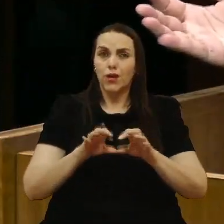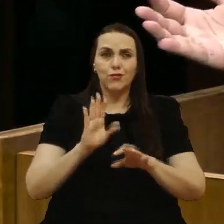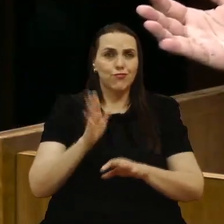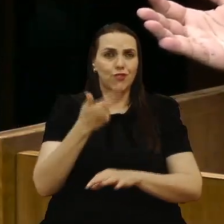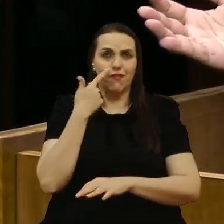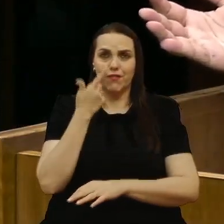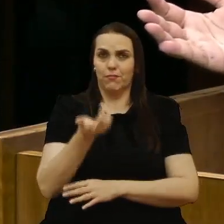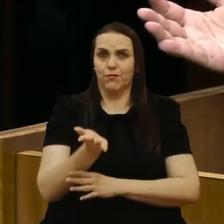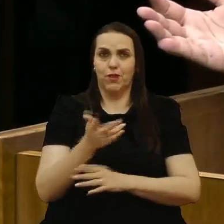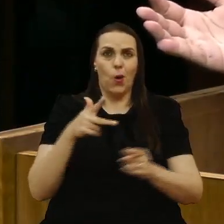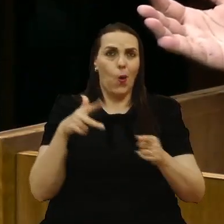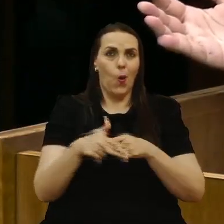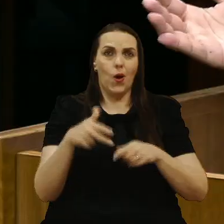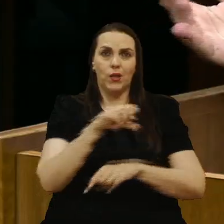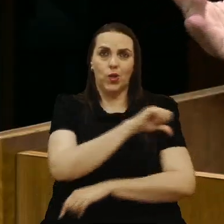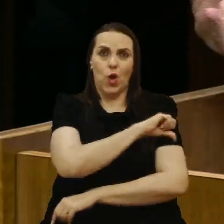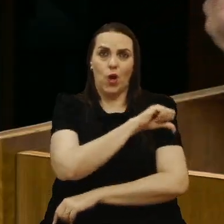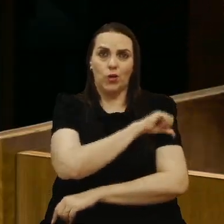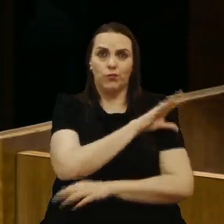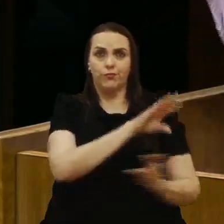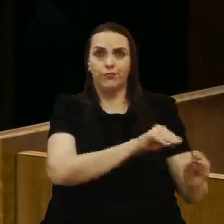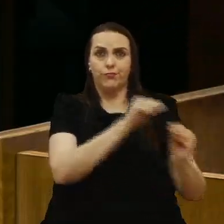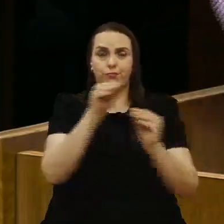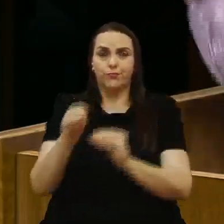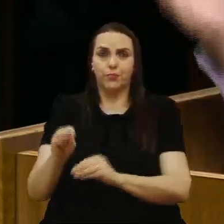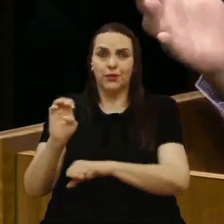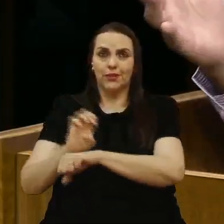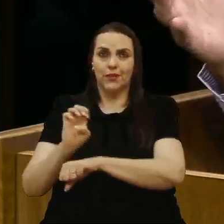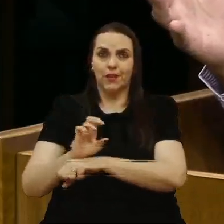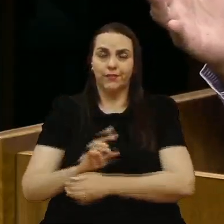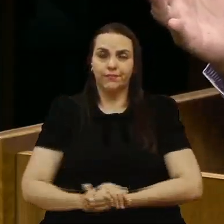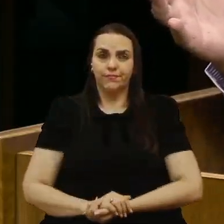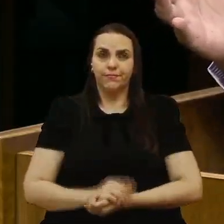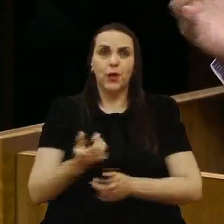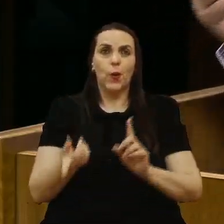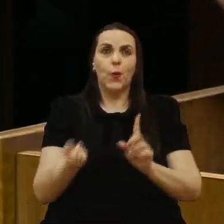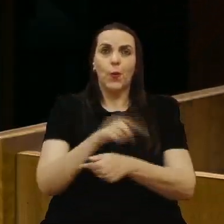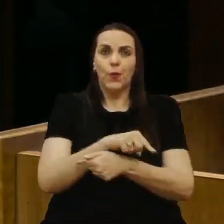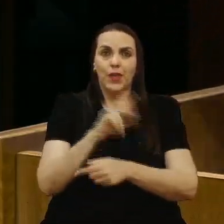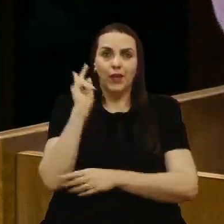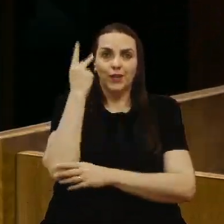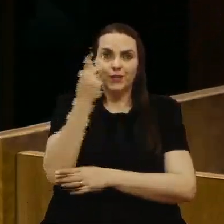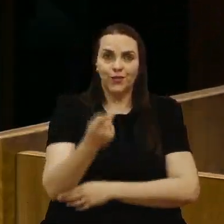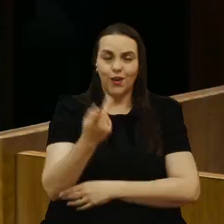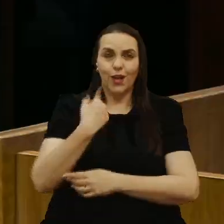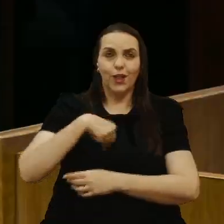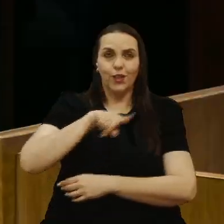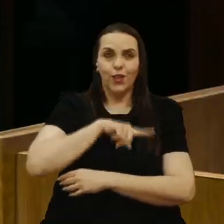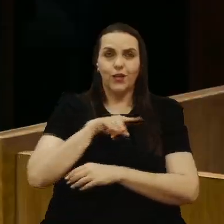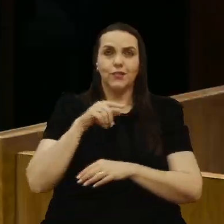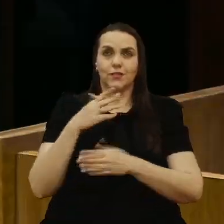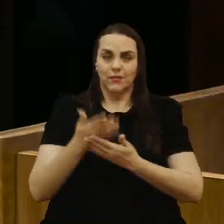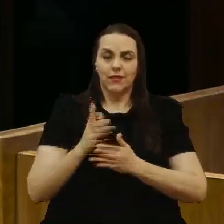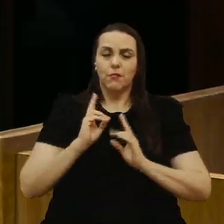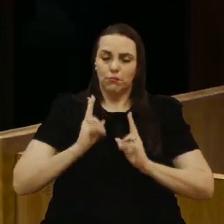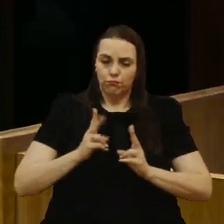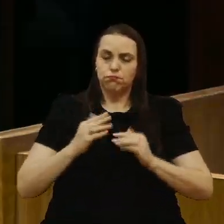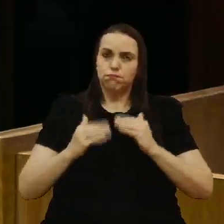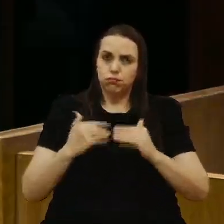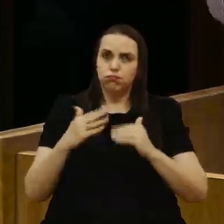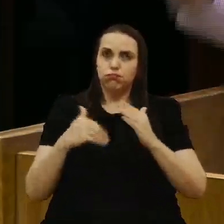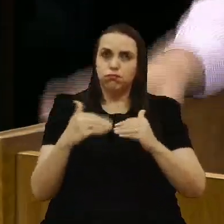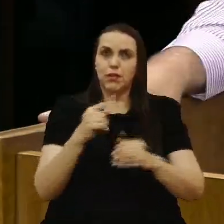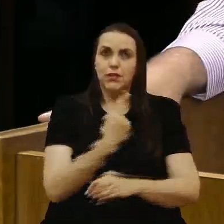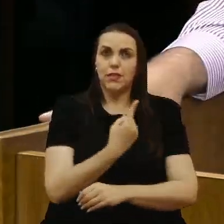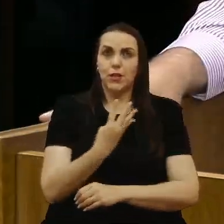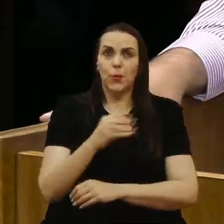é corte dos 9º anos. Ao contrário do que nós fizemos na história, nós caminhamos, 140